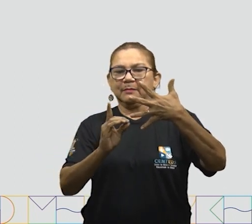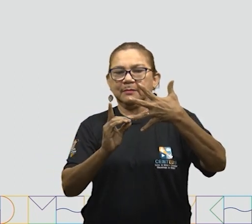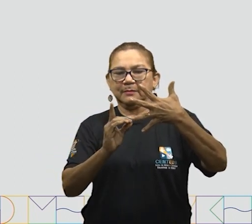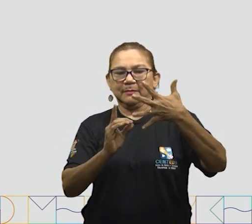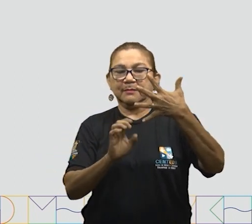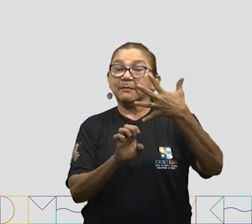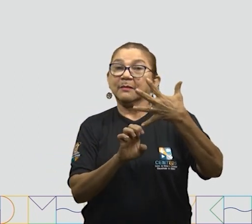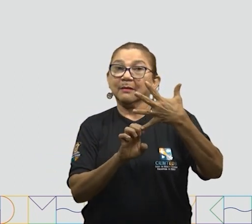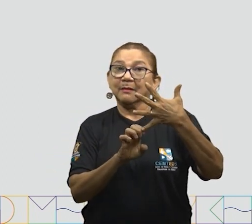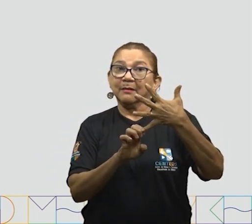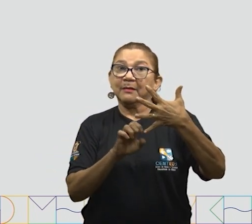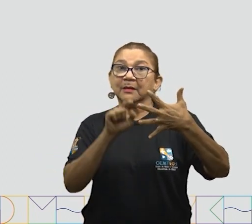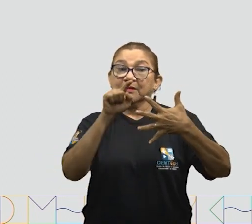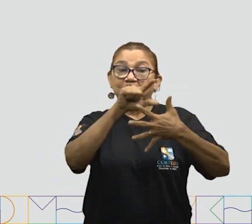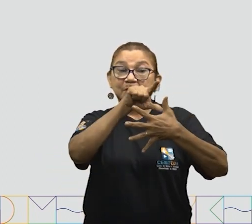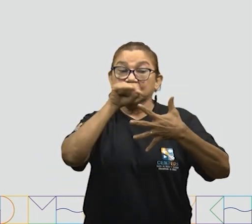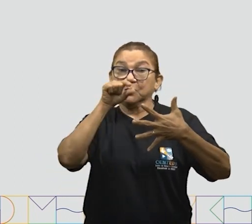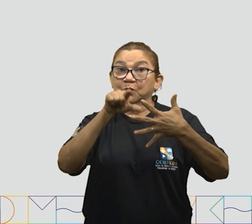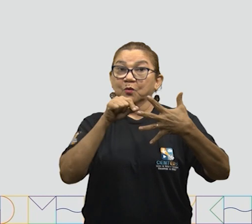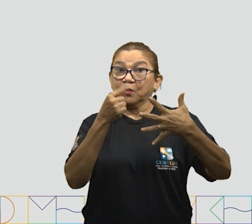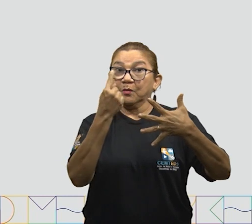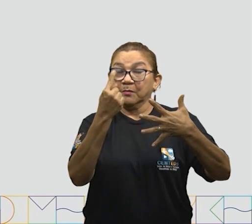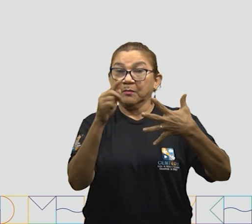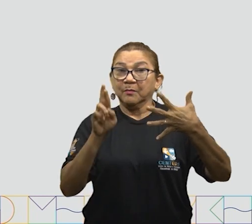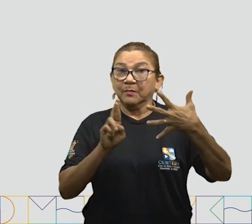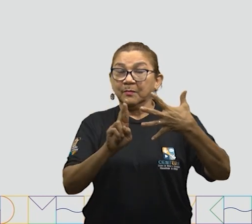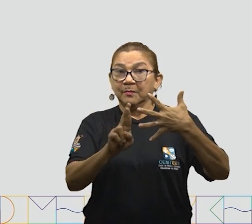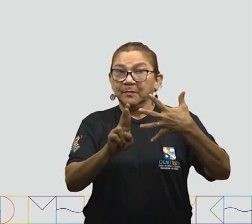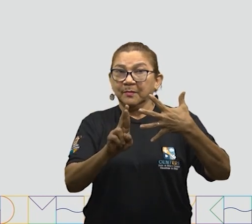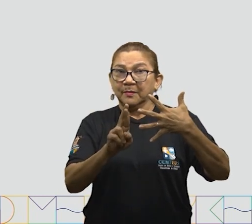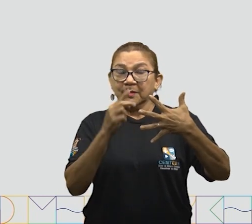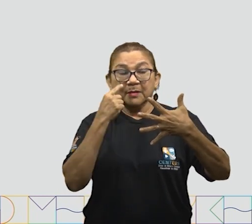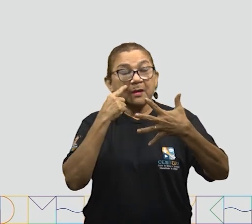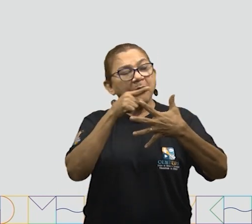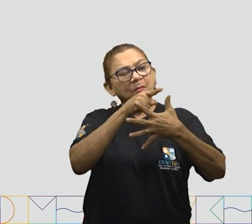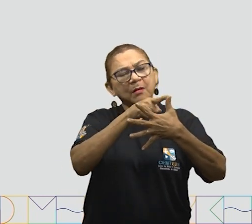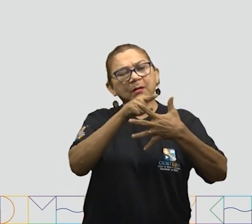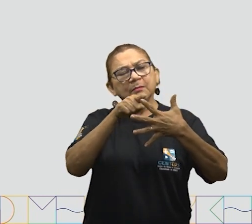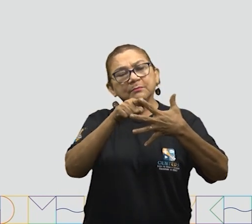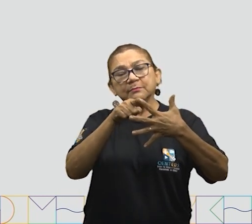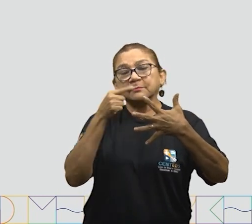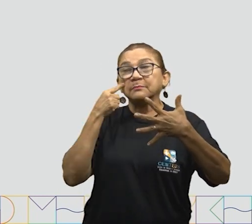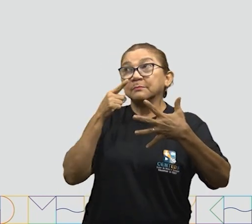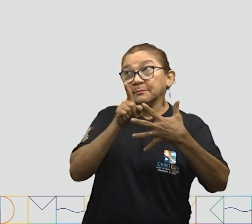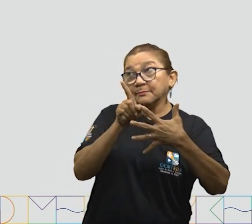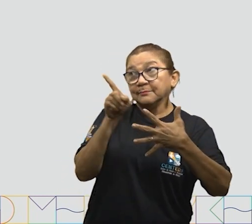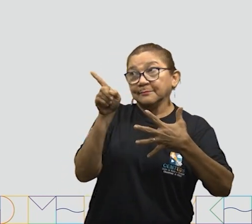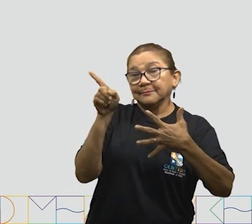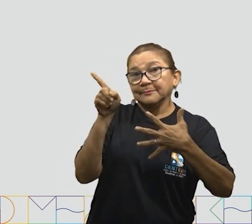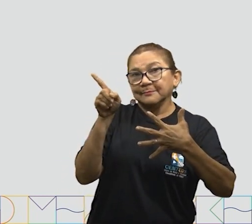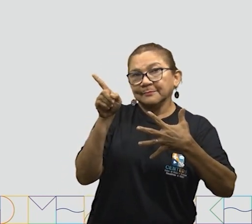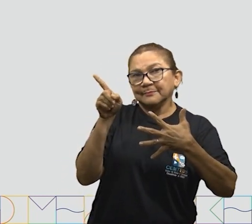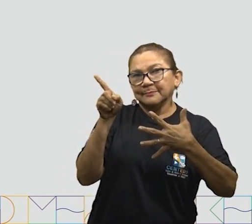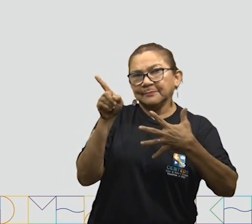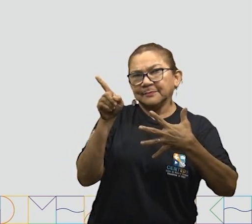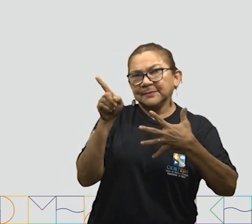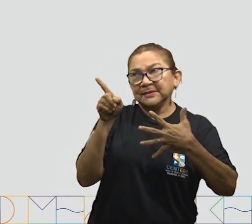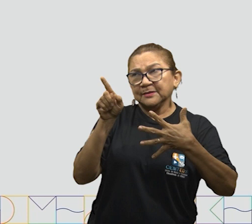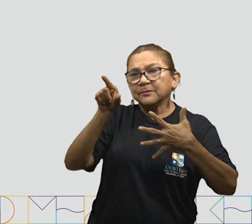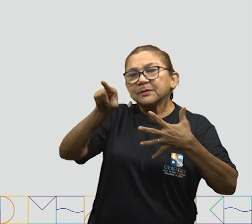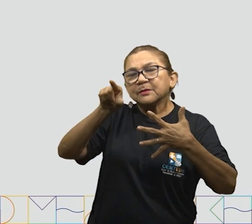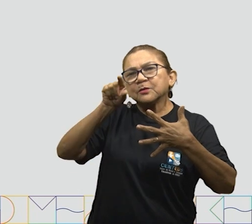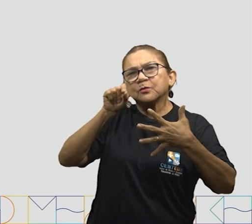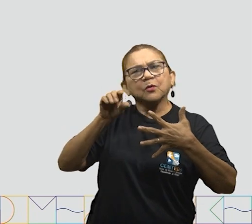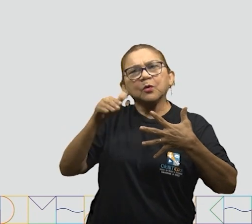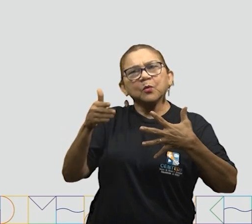Letra A, digestão química. B, digestão enzimática. Letra C, digestão proteica.